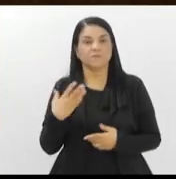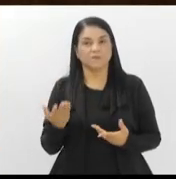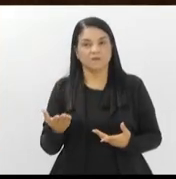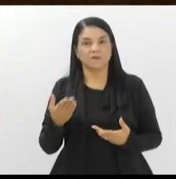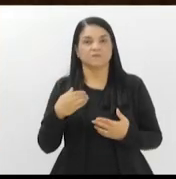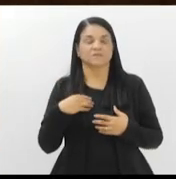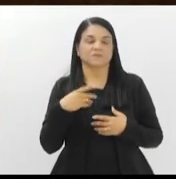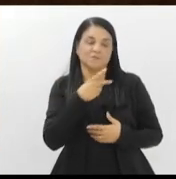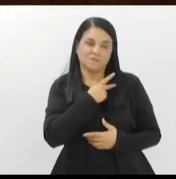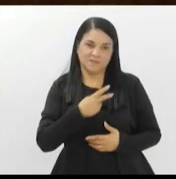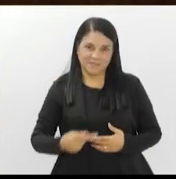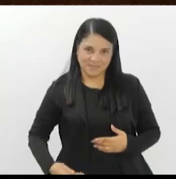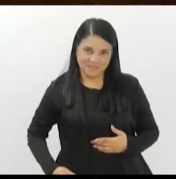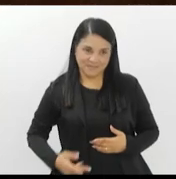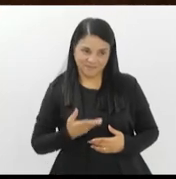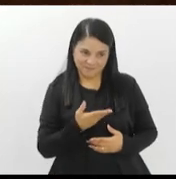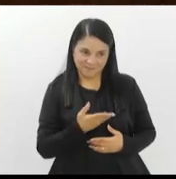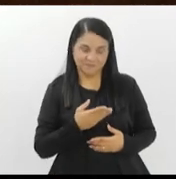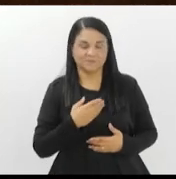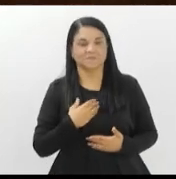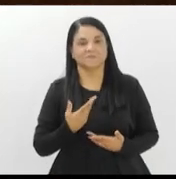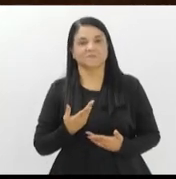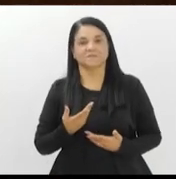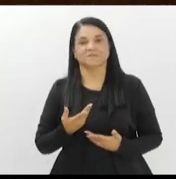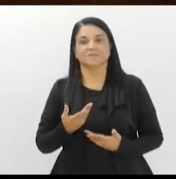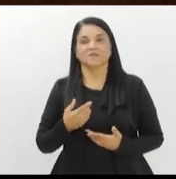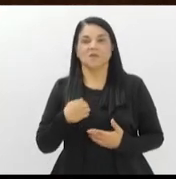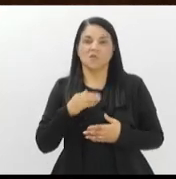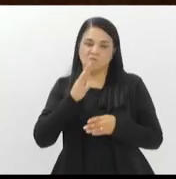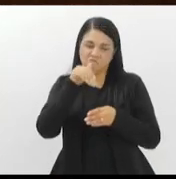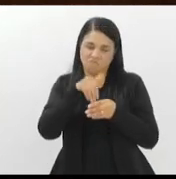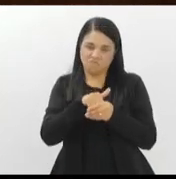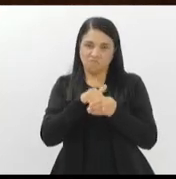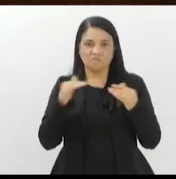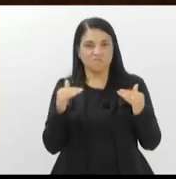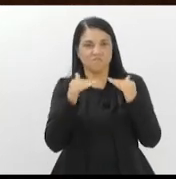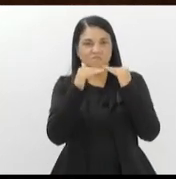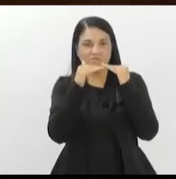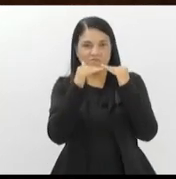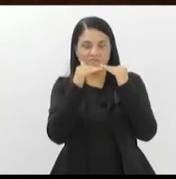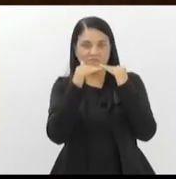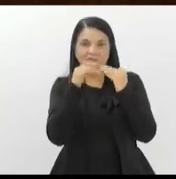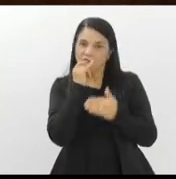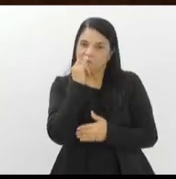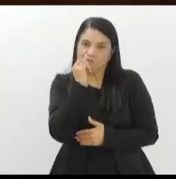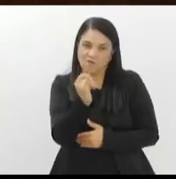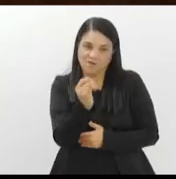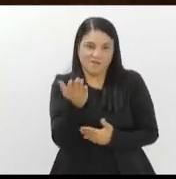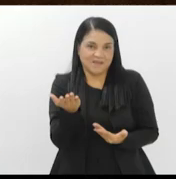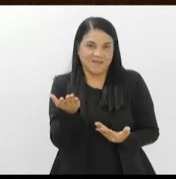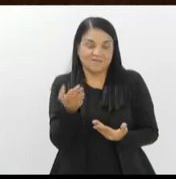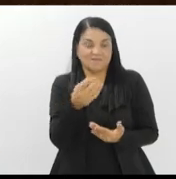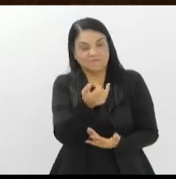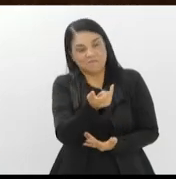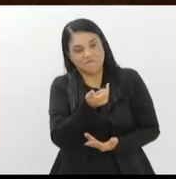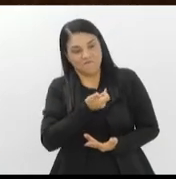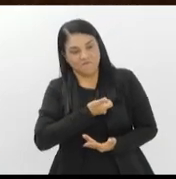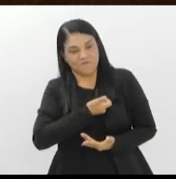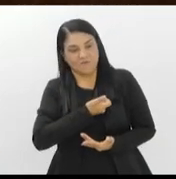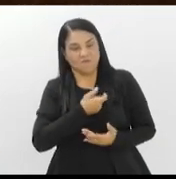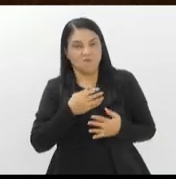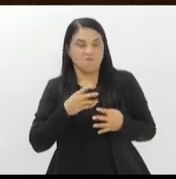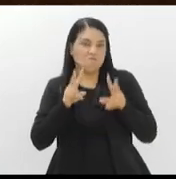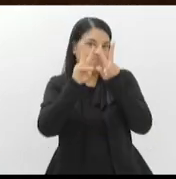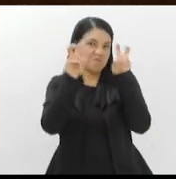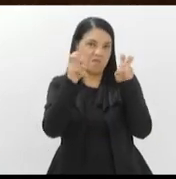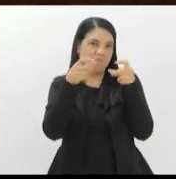do Poder Legislativo. Minha declaração de voto só podia ser favorável, porque se eu não declarasse, Vossa Excelência ia dizer que eu falo sobre tudo e